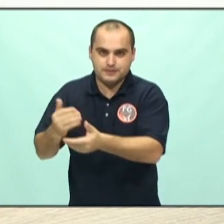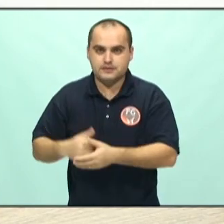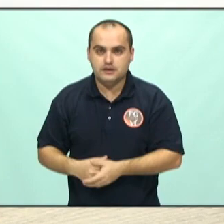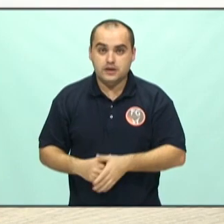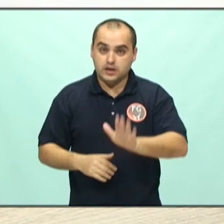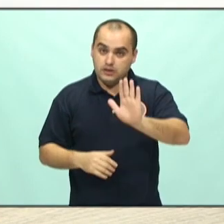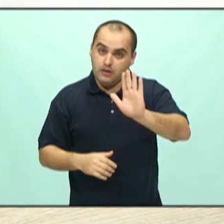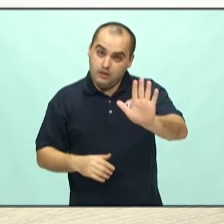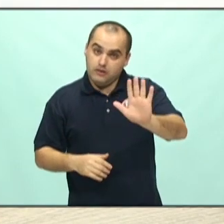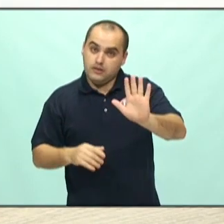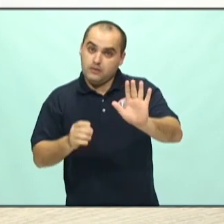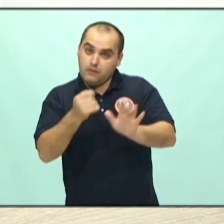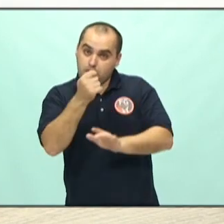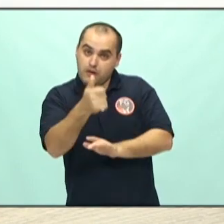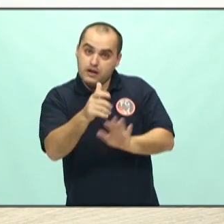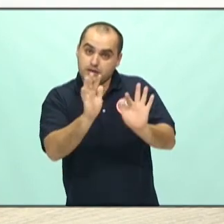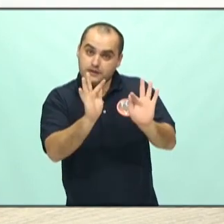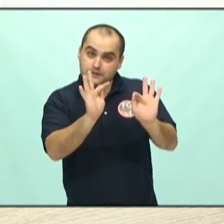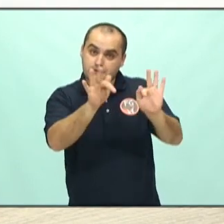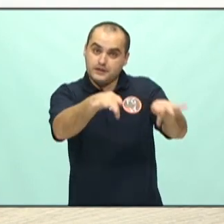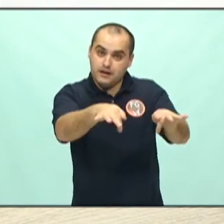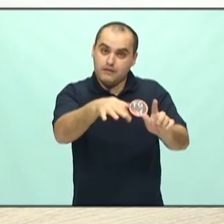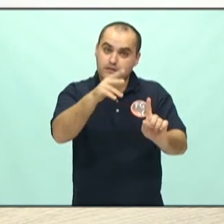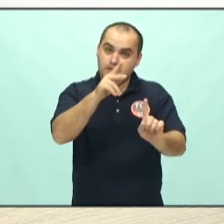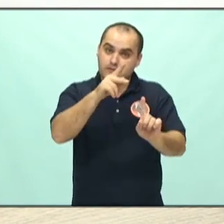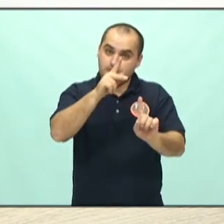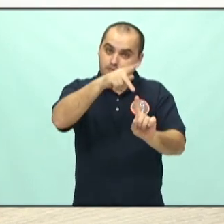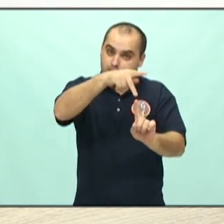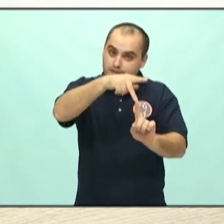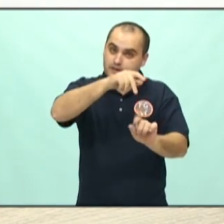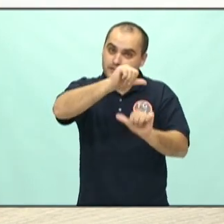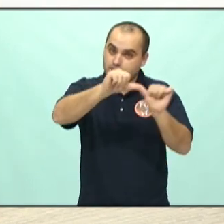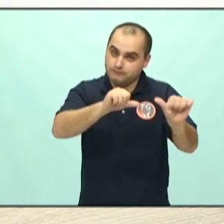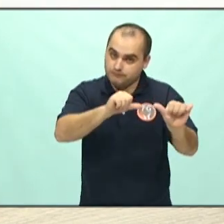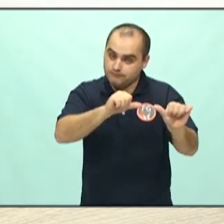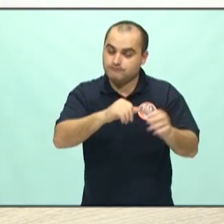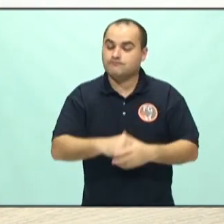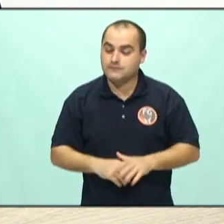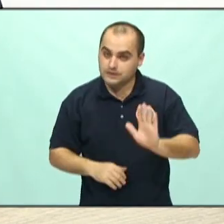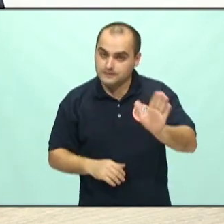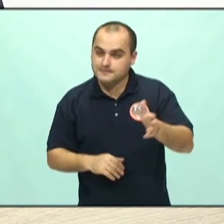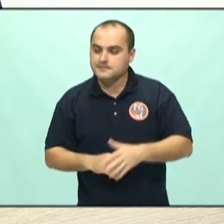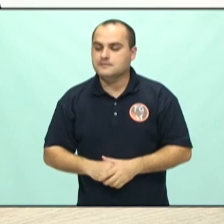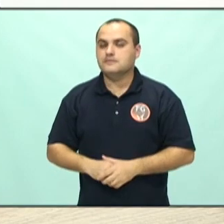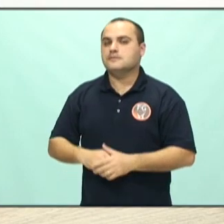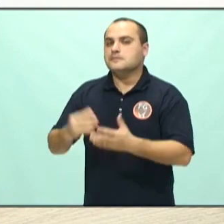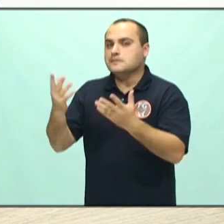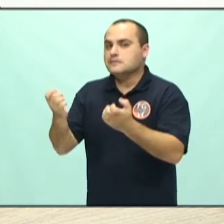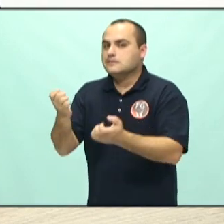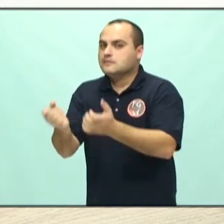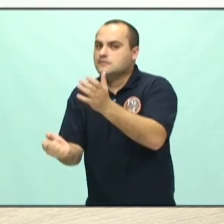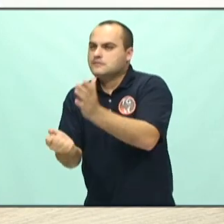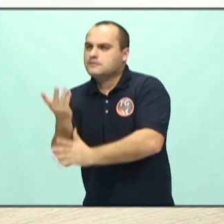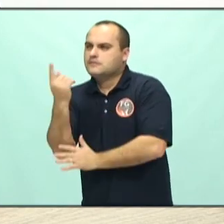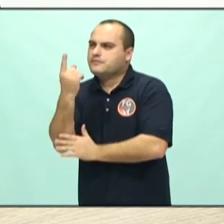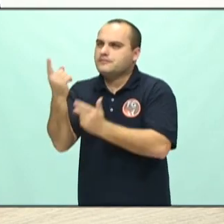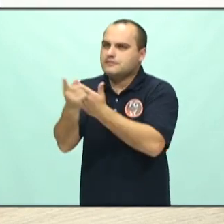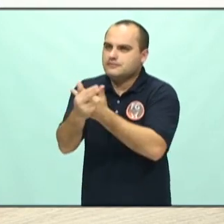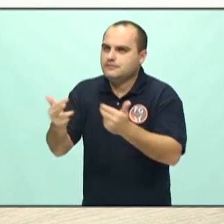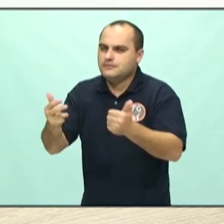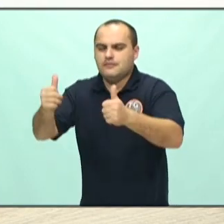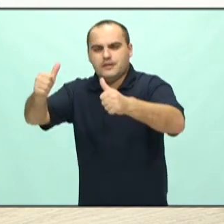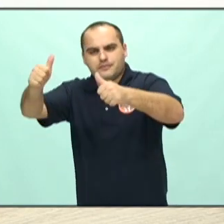Previdência. Eles querem criar um critério de avaliação, de desempenho, mas